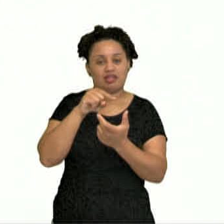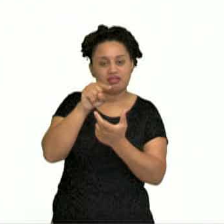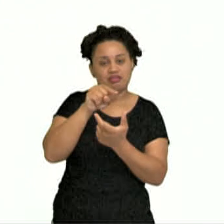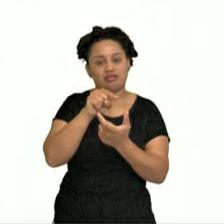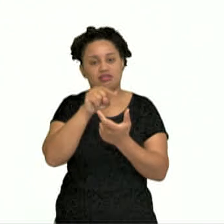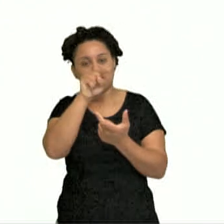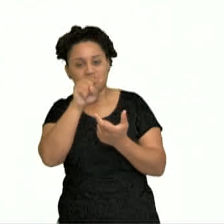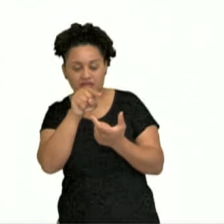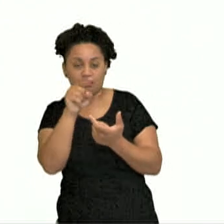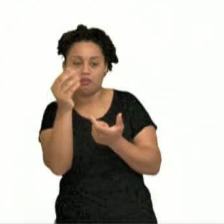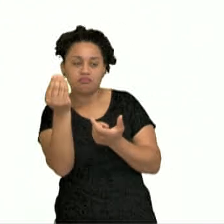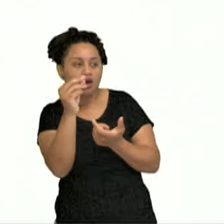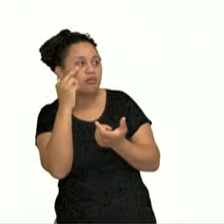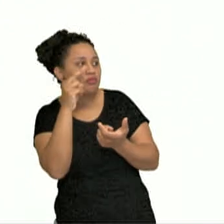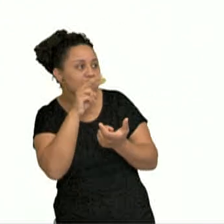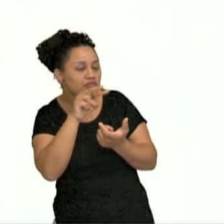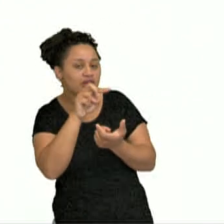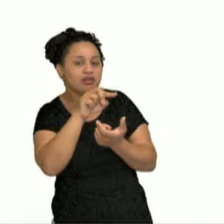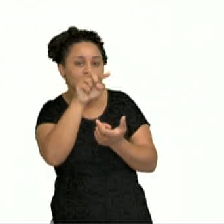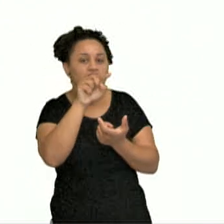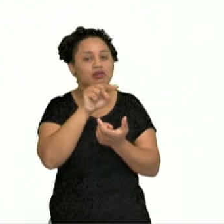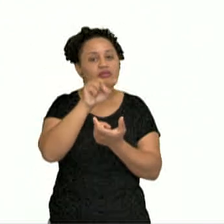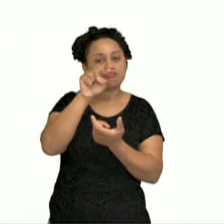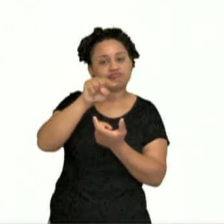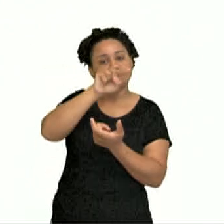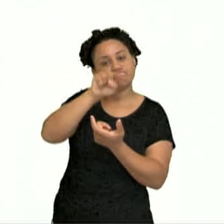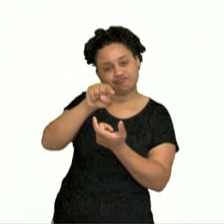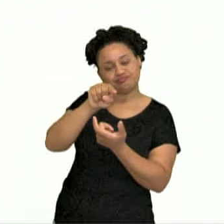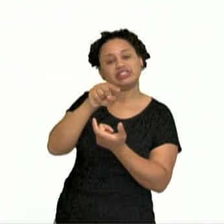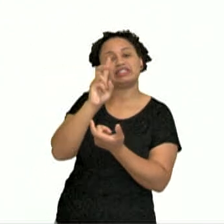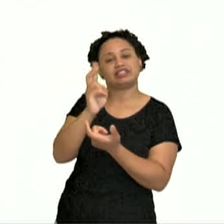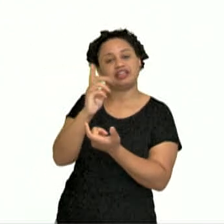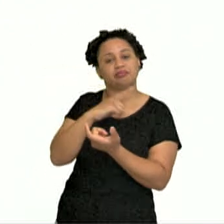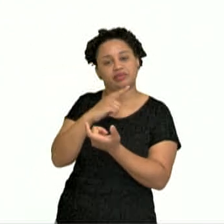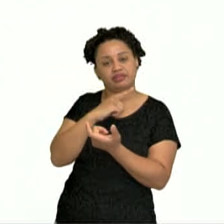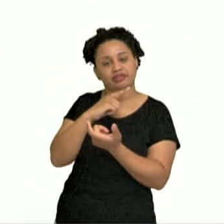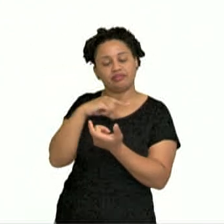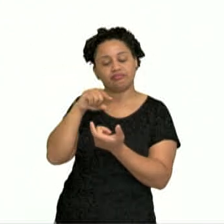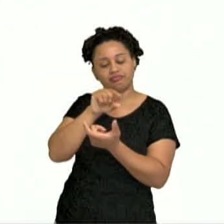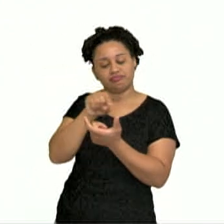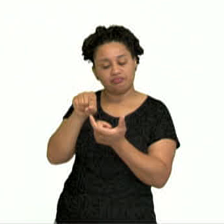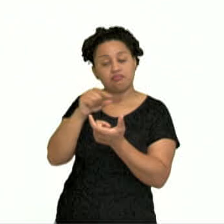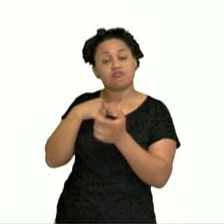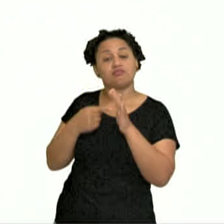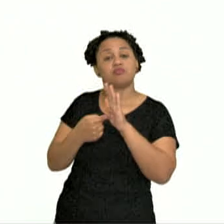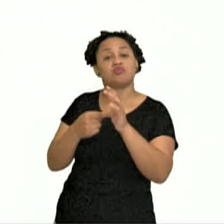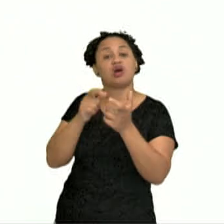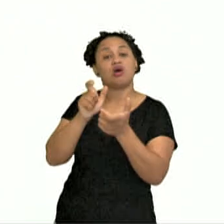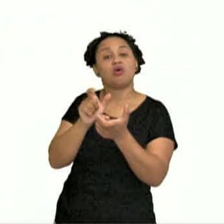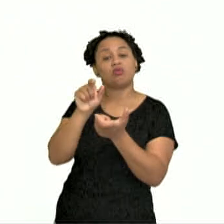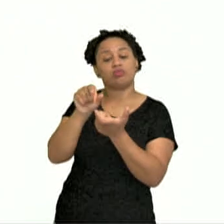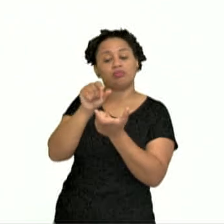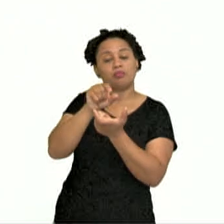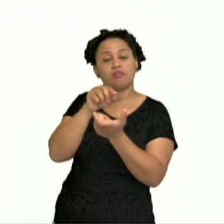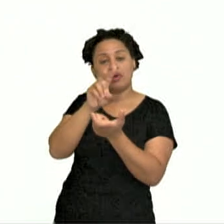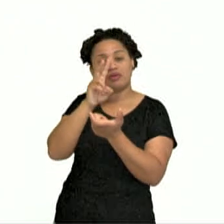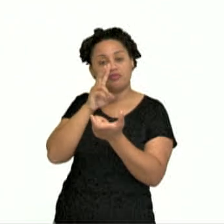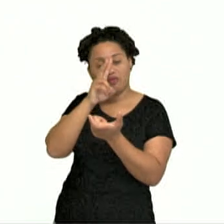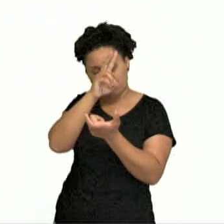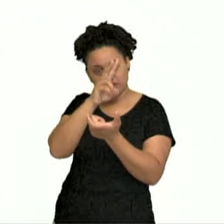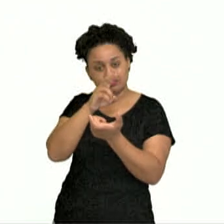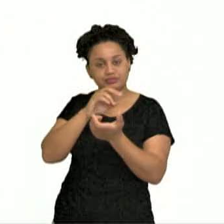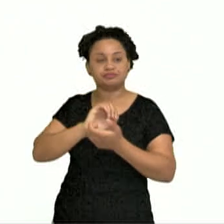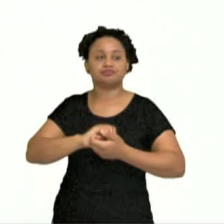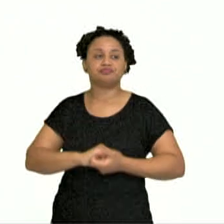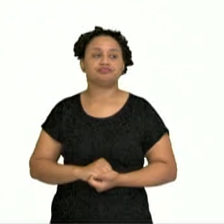acentuadas graficamente. Vai ter lá o sinalzinho, né? Gráfico, representando aquela acentuação, a sílaba mais